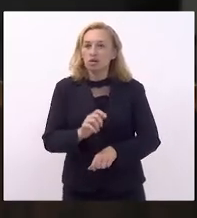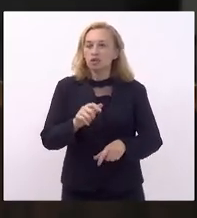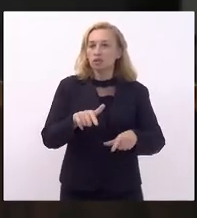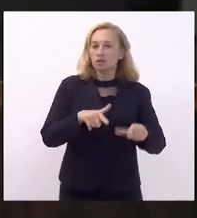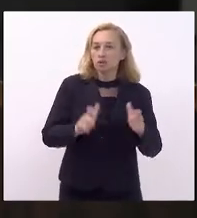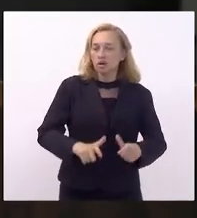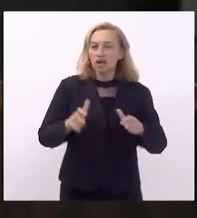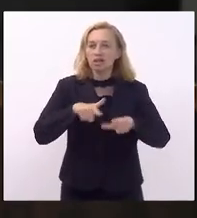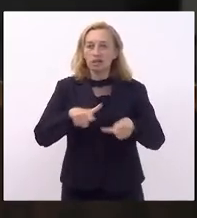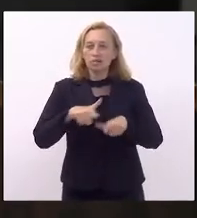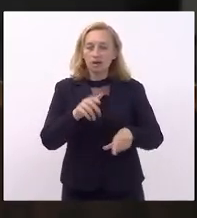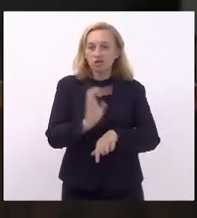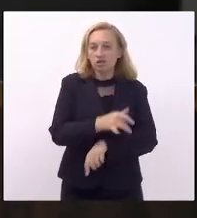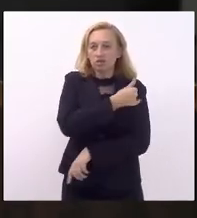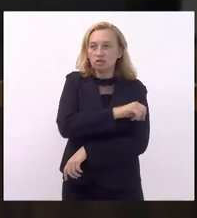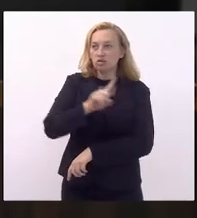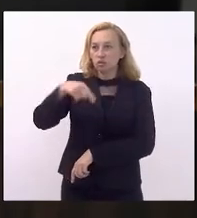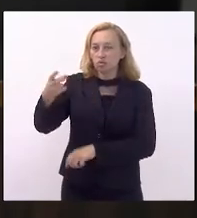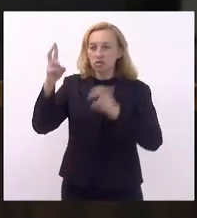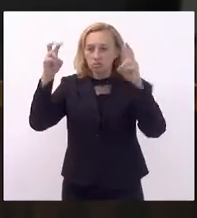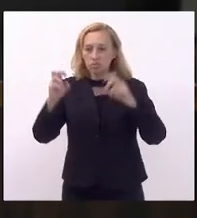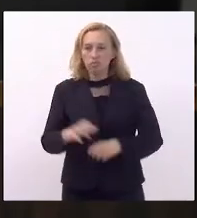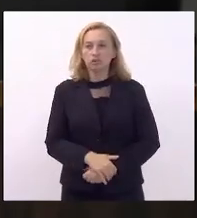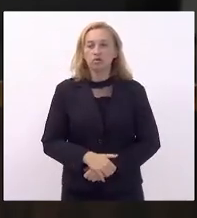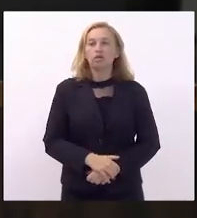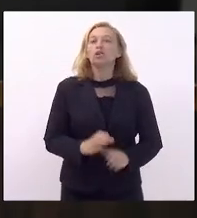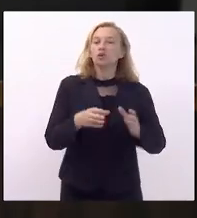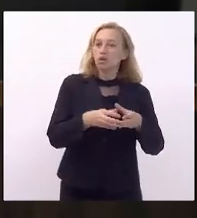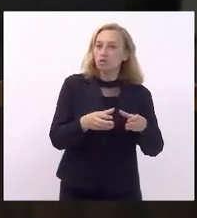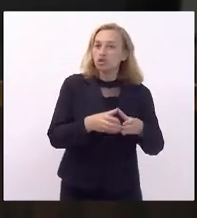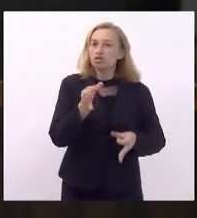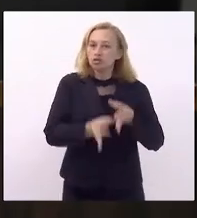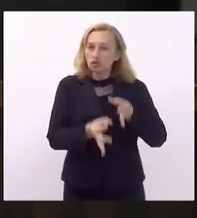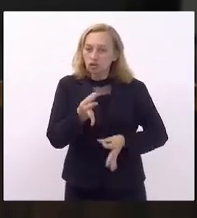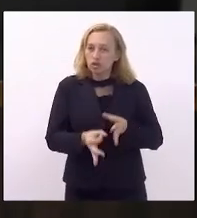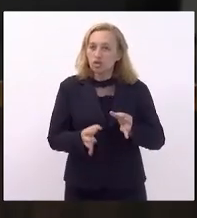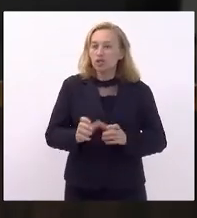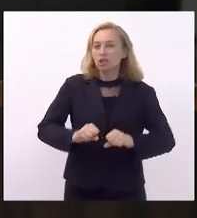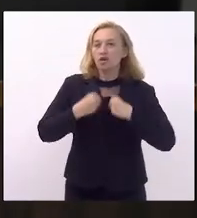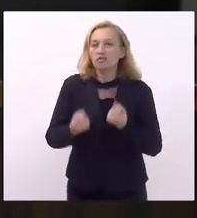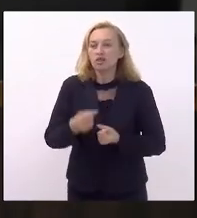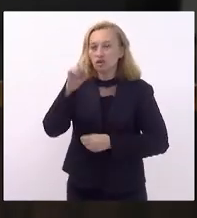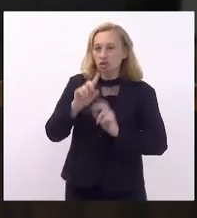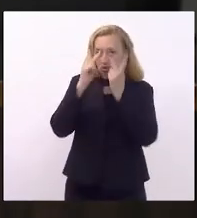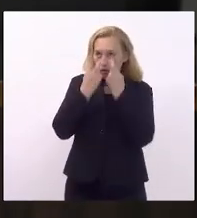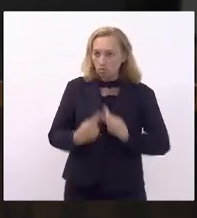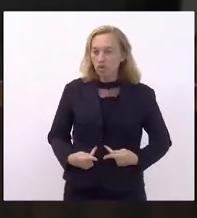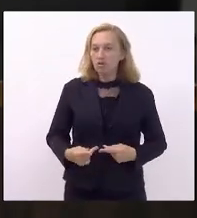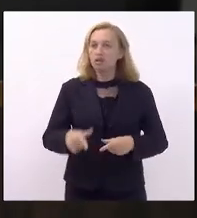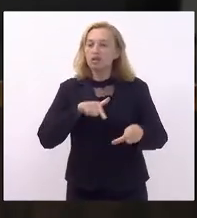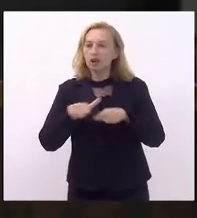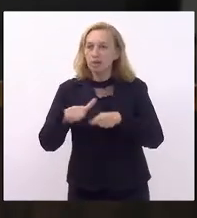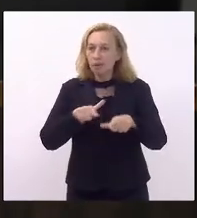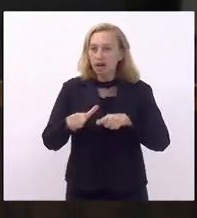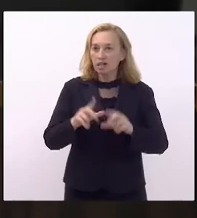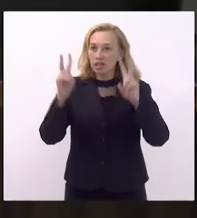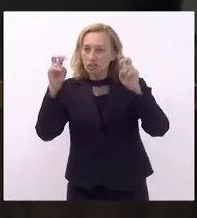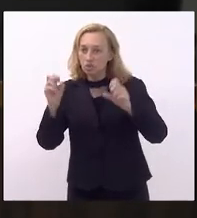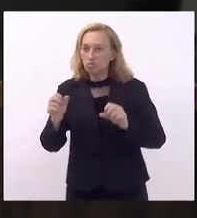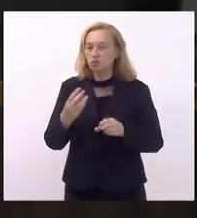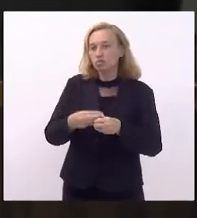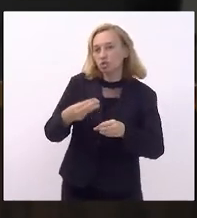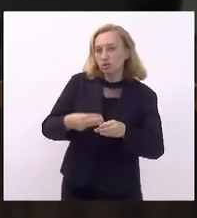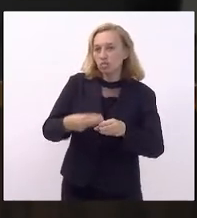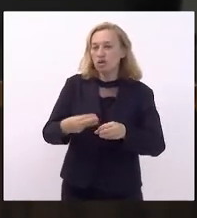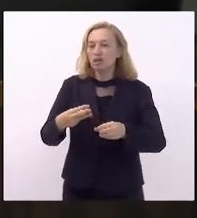no Estado do Rio de Janeiro e da Outras Providências. Dependendo de pareceres das Comissões de Constituição e Justiça, Defesa dos Direitos Humanos, de Trabalho, de Assuntos Municipais e